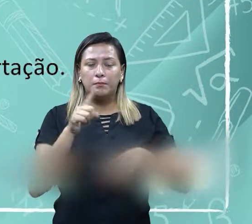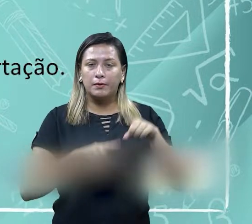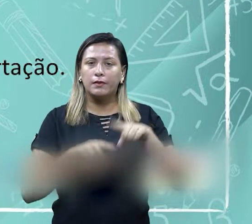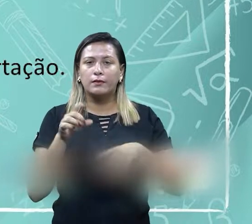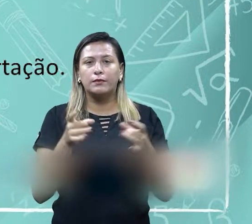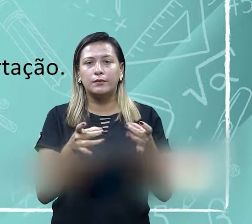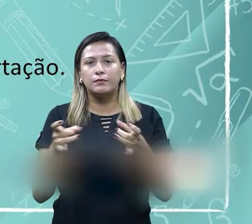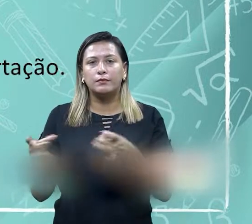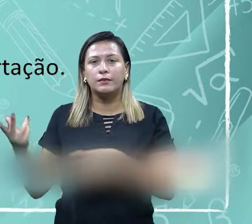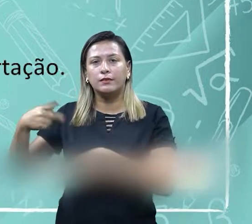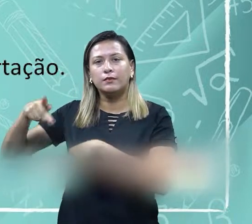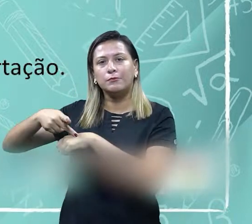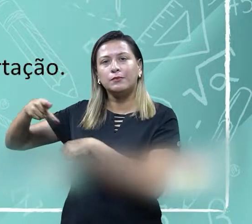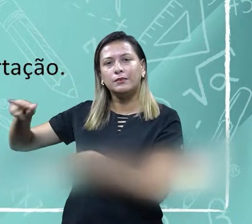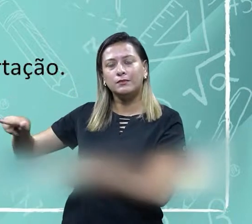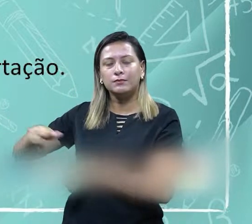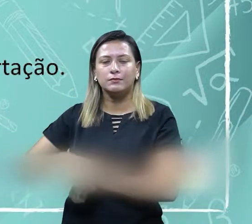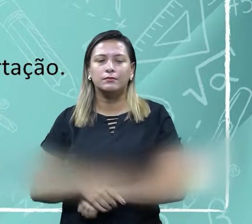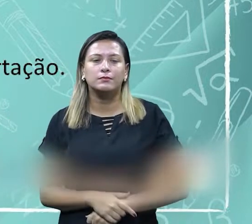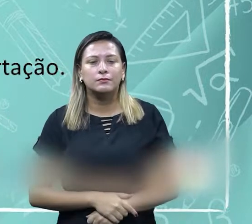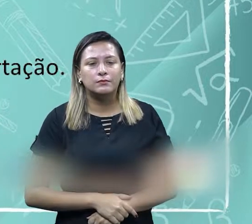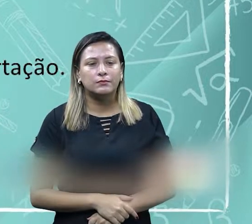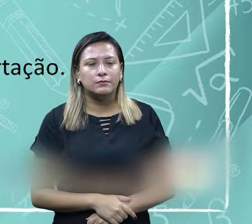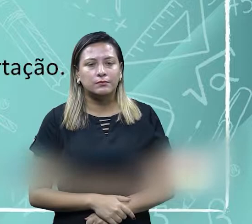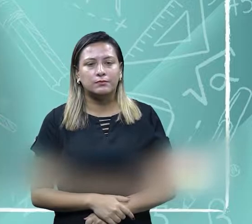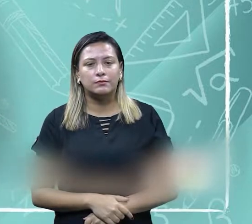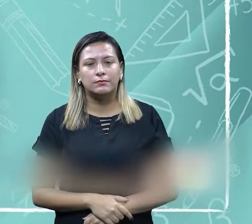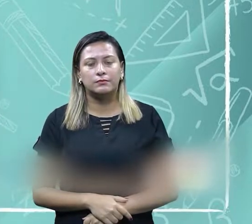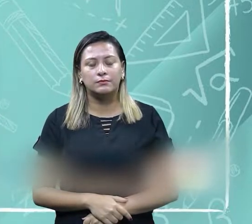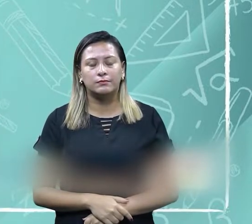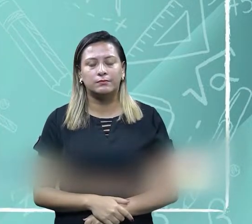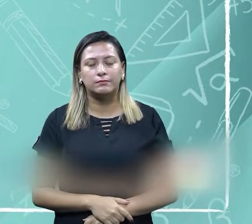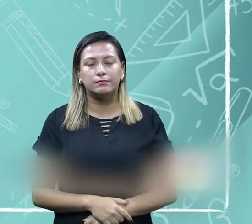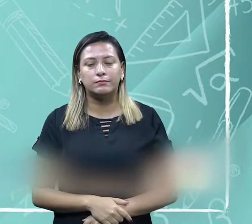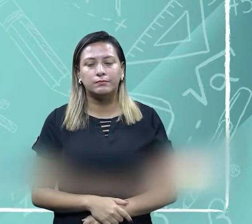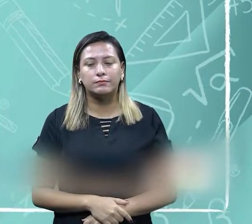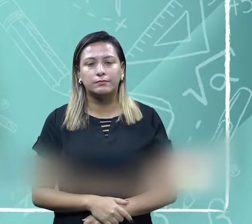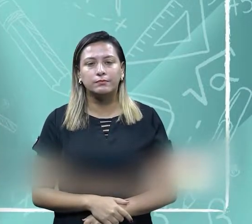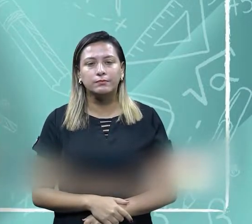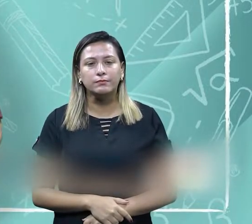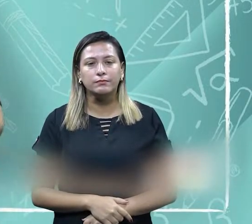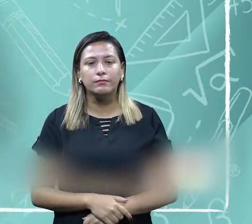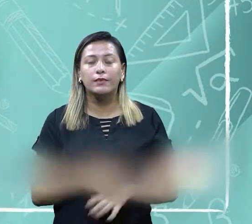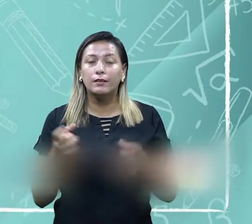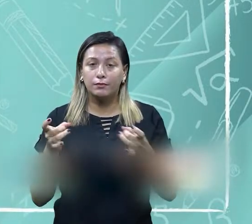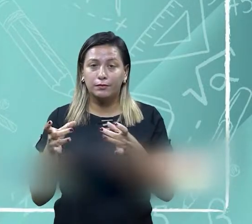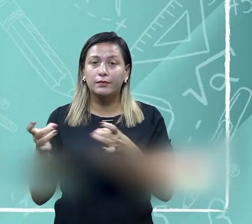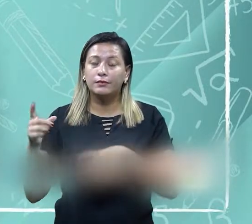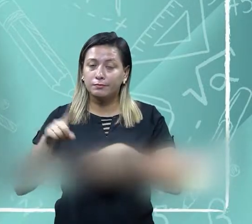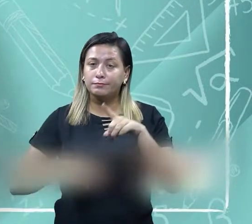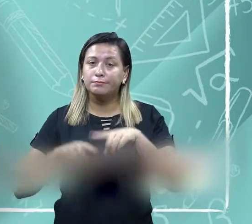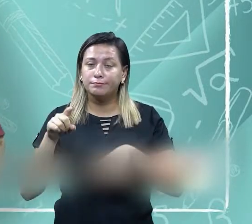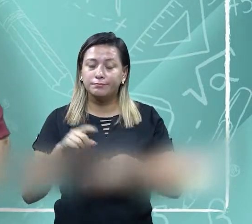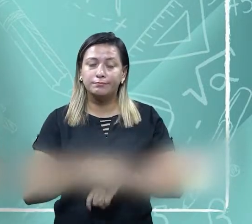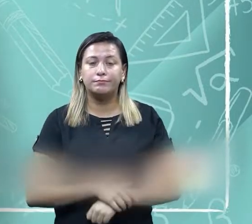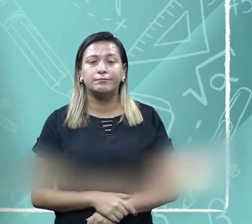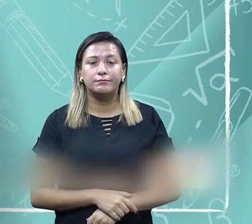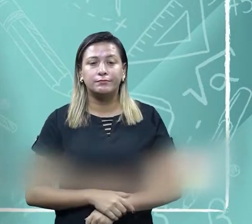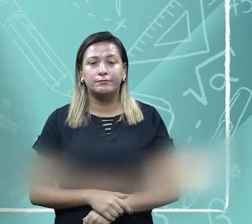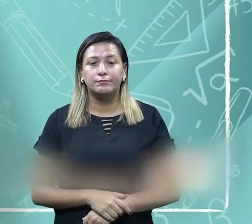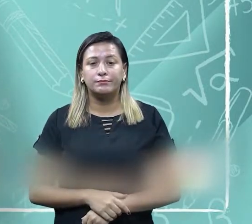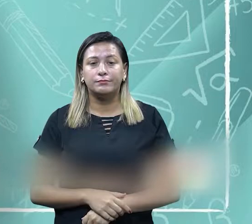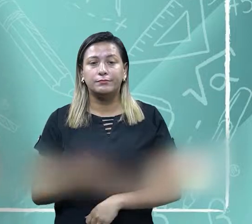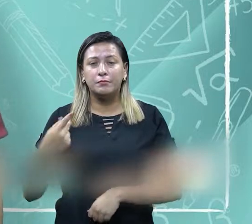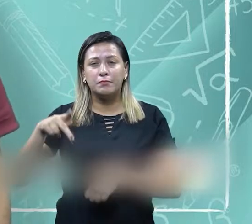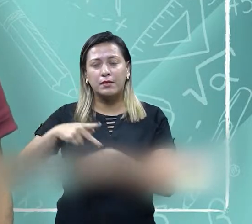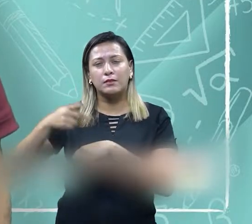mercadorias no exterior. Ela quer fazer seu nome não somente na sua localidade, mas também em outros locais. E vender esse produto. Outros